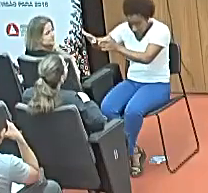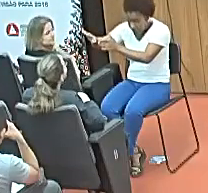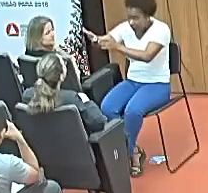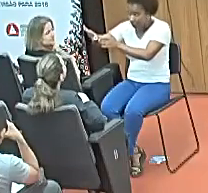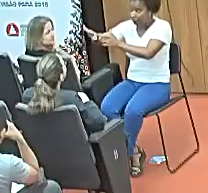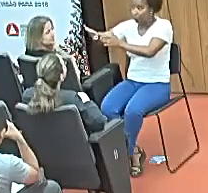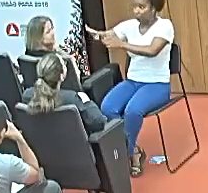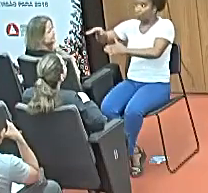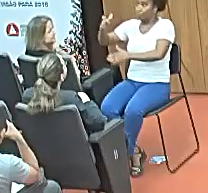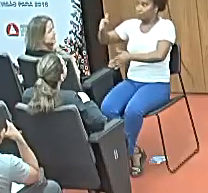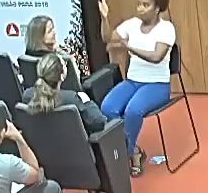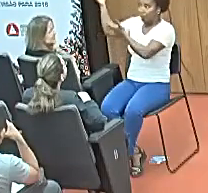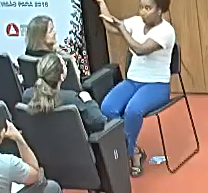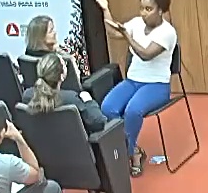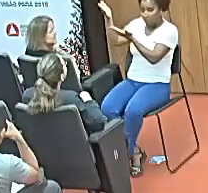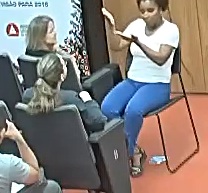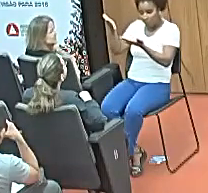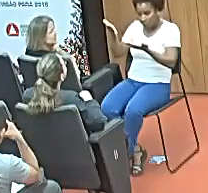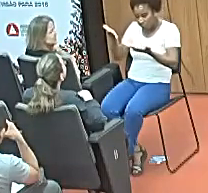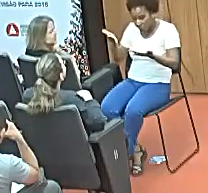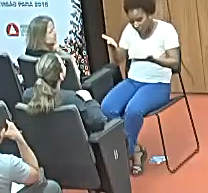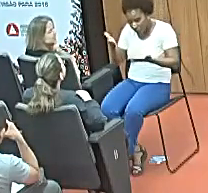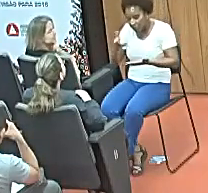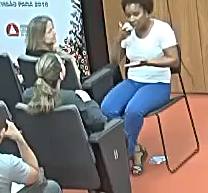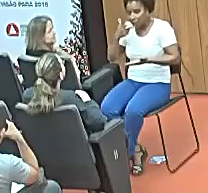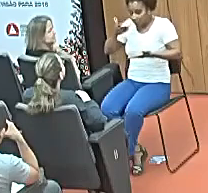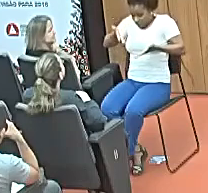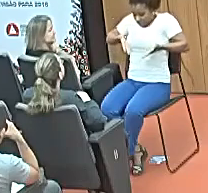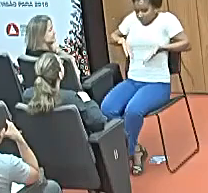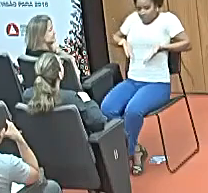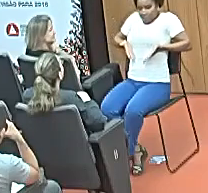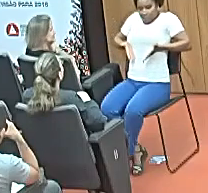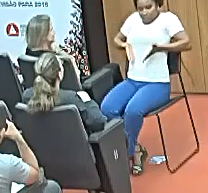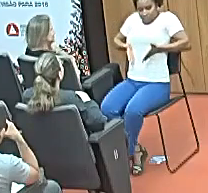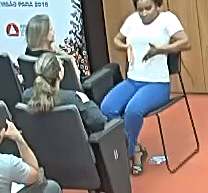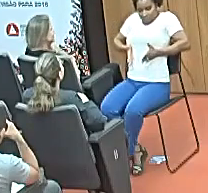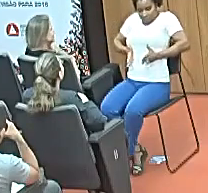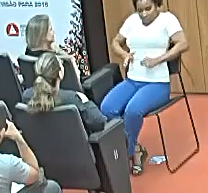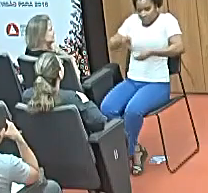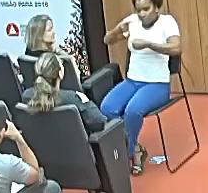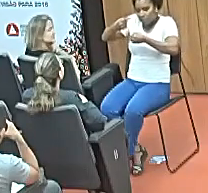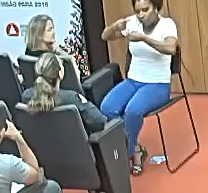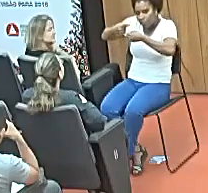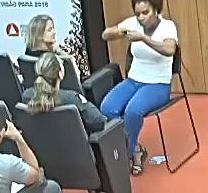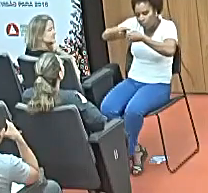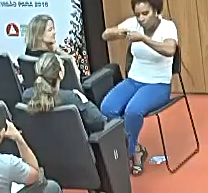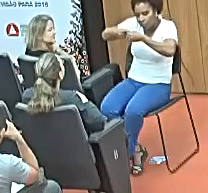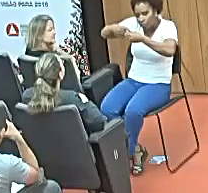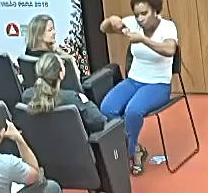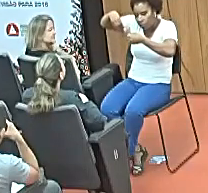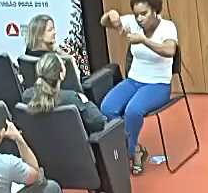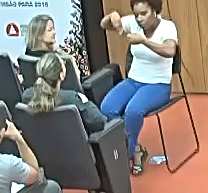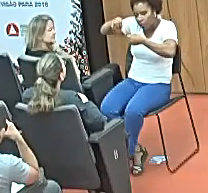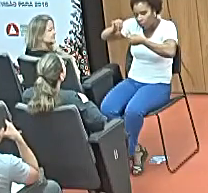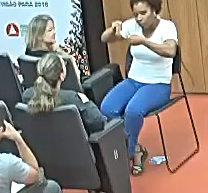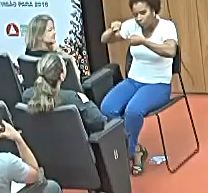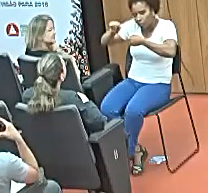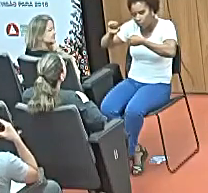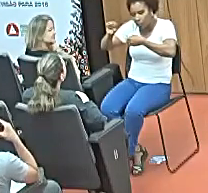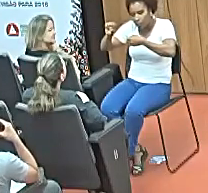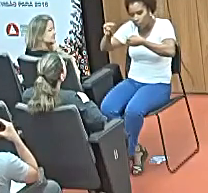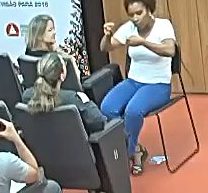resido na cidade de capelinha ambas do vale do jequitinhonha onde existem as atividades